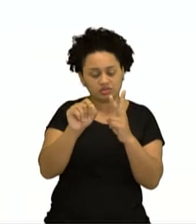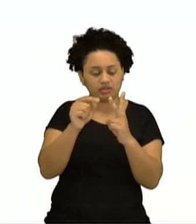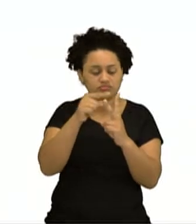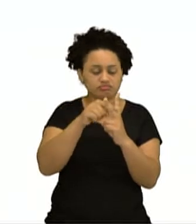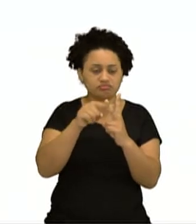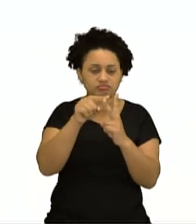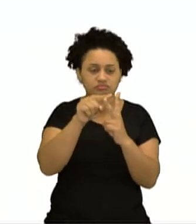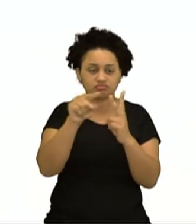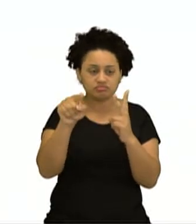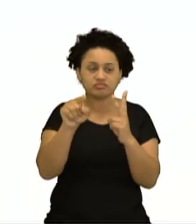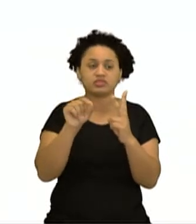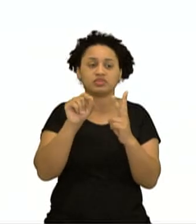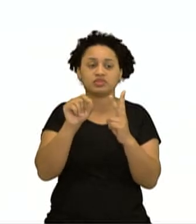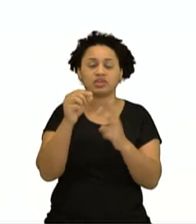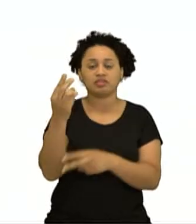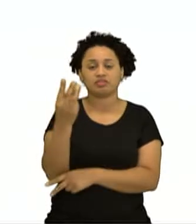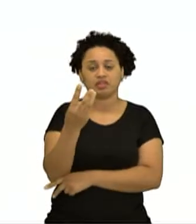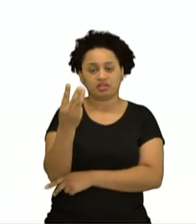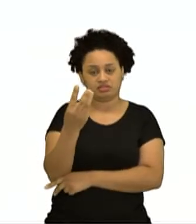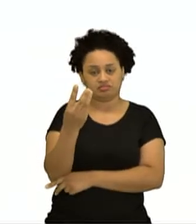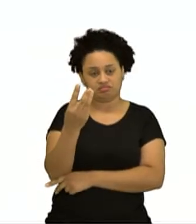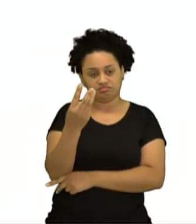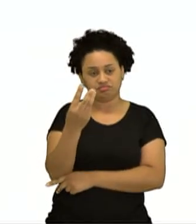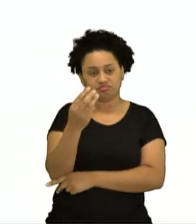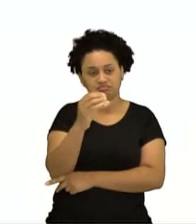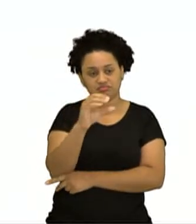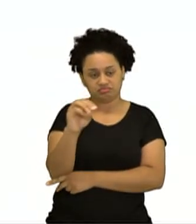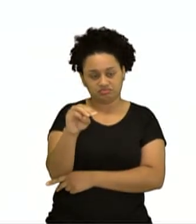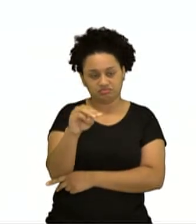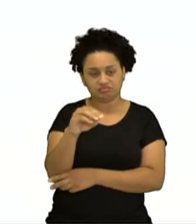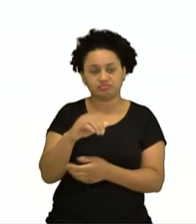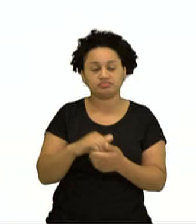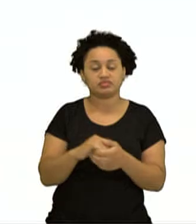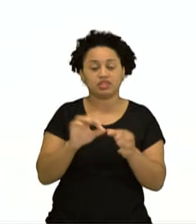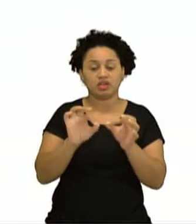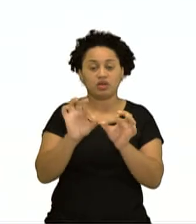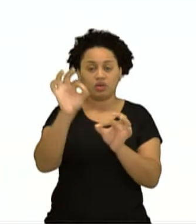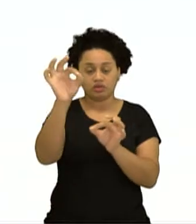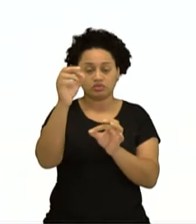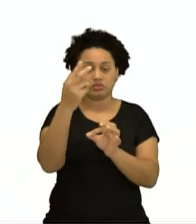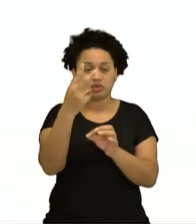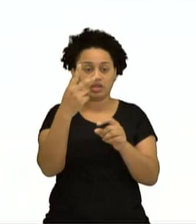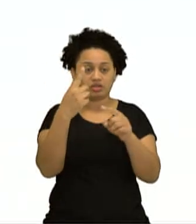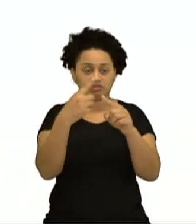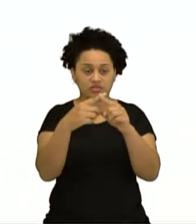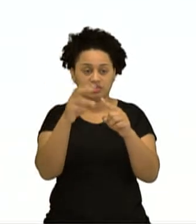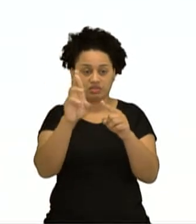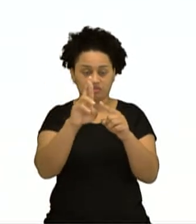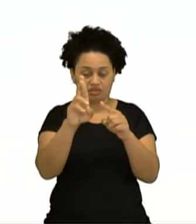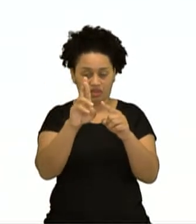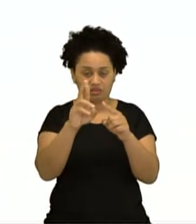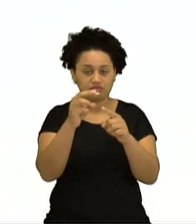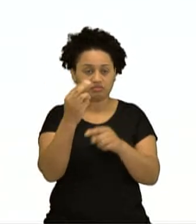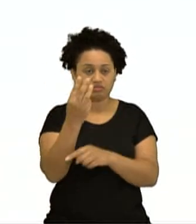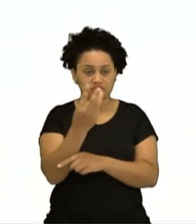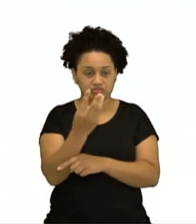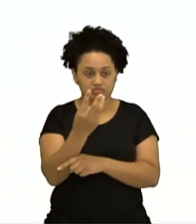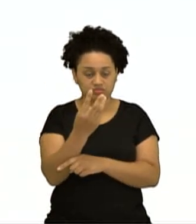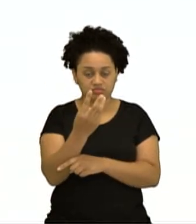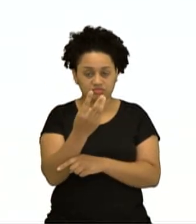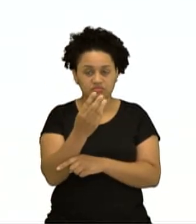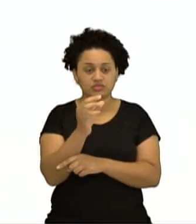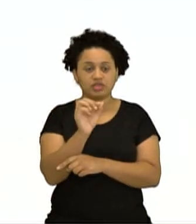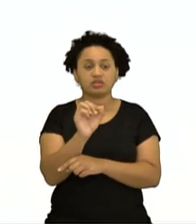9. Tirando a raiz, deu 3. A altura vale 2 vezes o R, que é 3, 2 vezes 3,